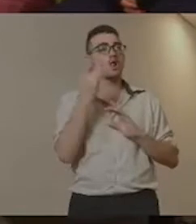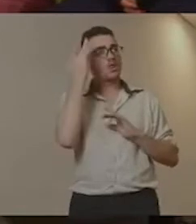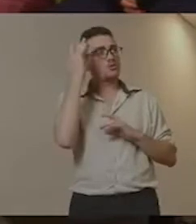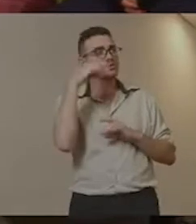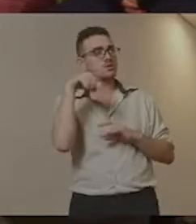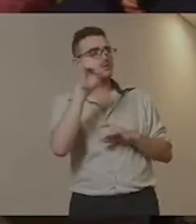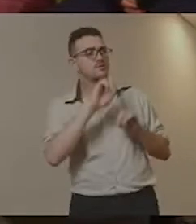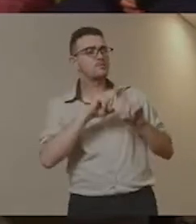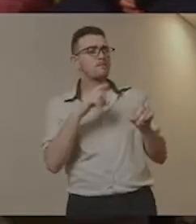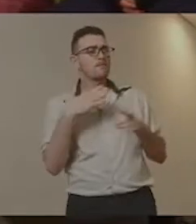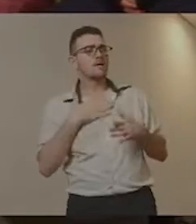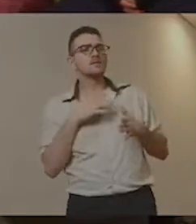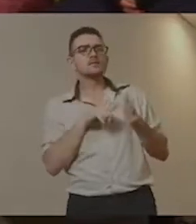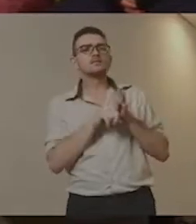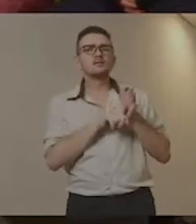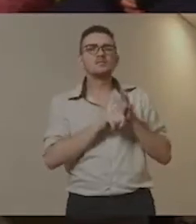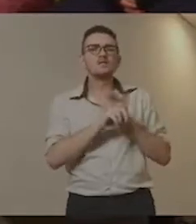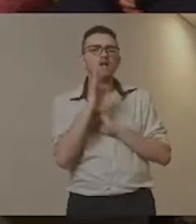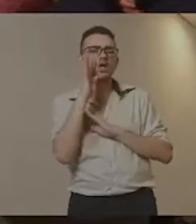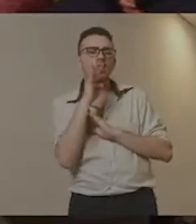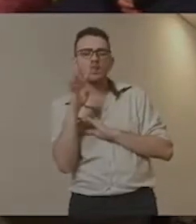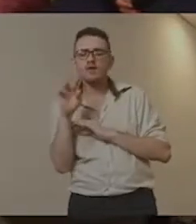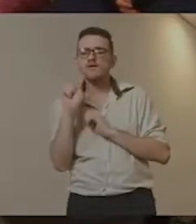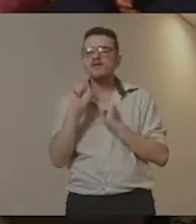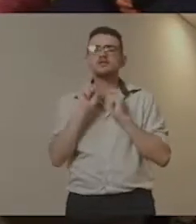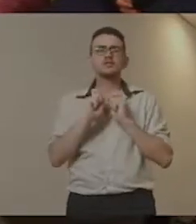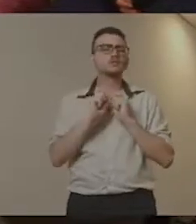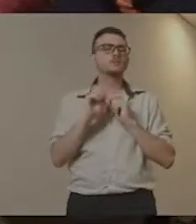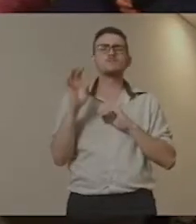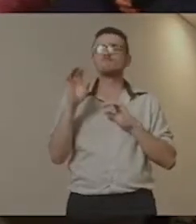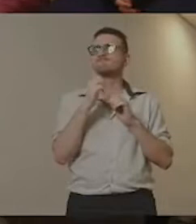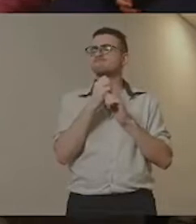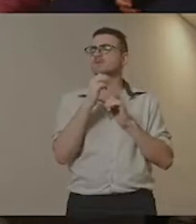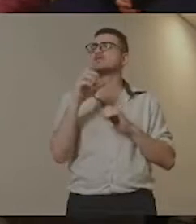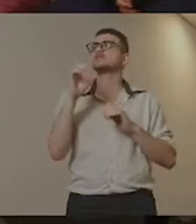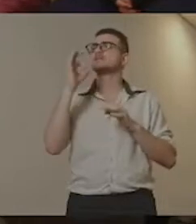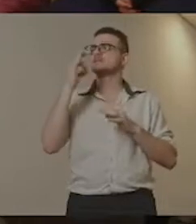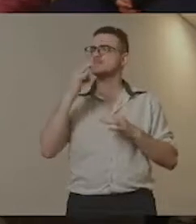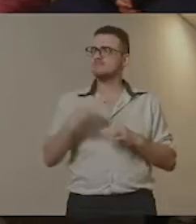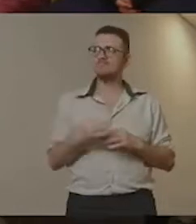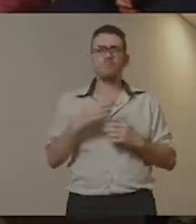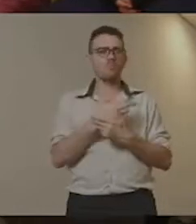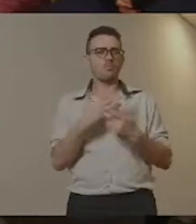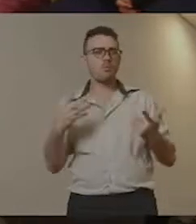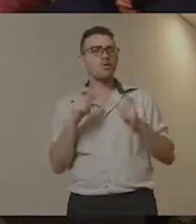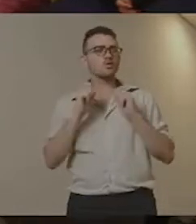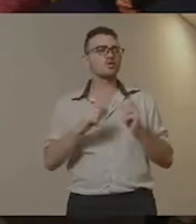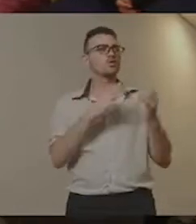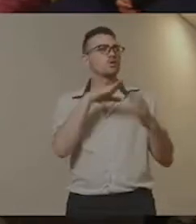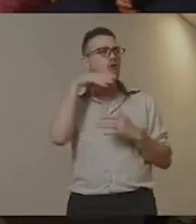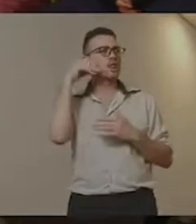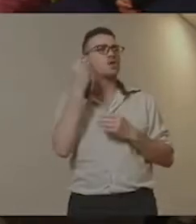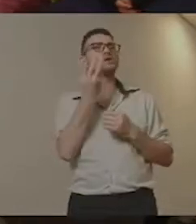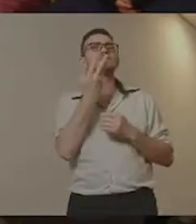intensidade absurda, né? Casos sérios entre os adolescentes, entre as crianças também. Eu queria que vocês contassem um pouquinho